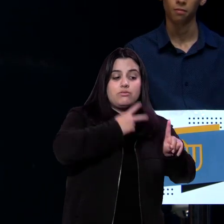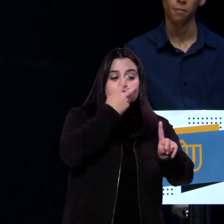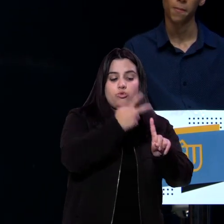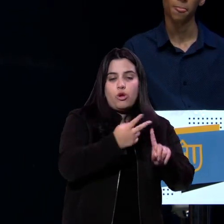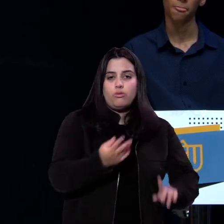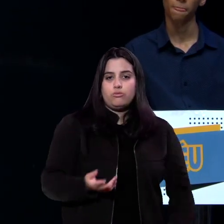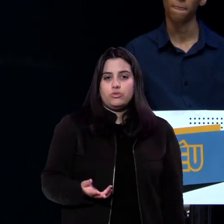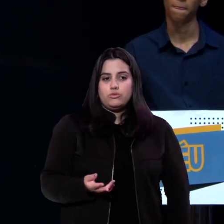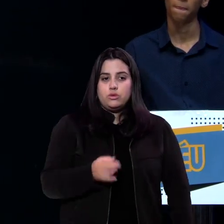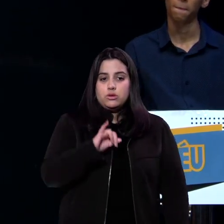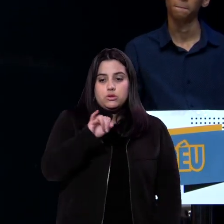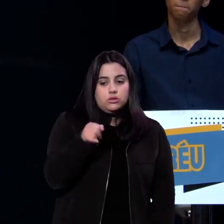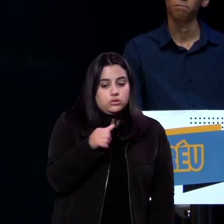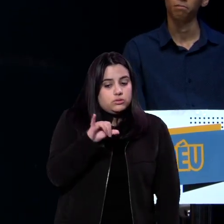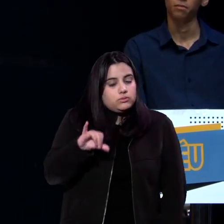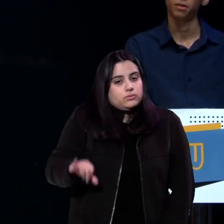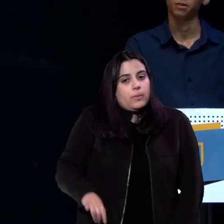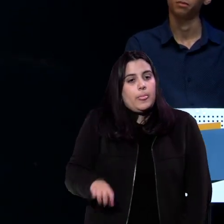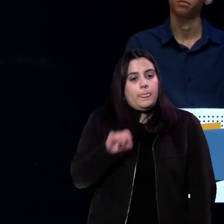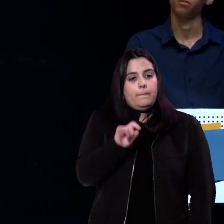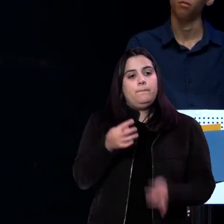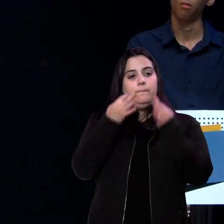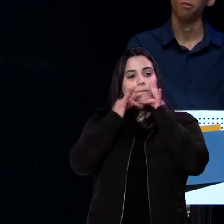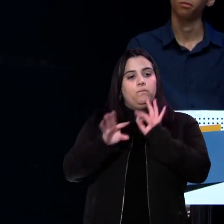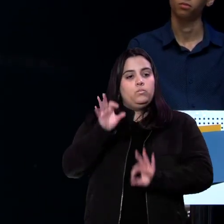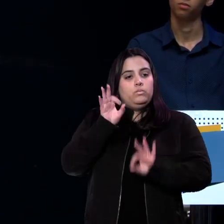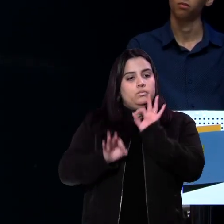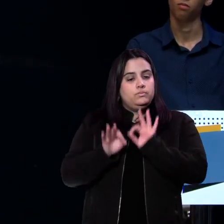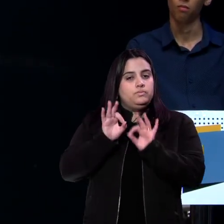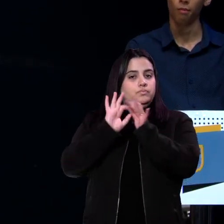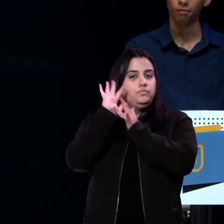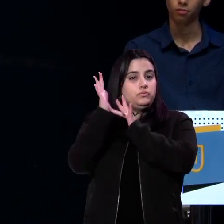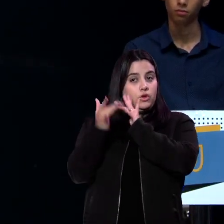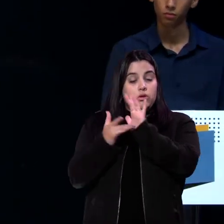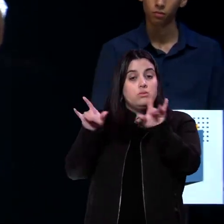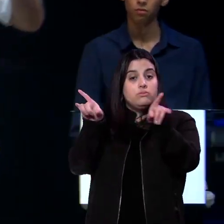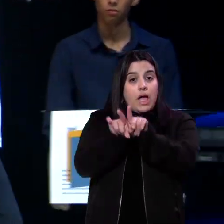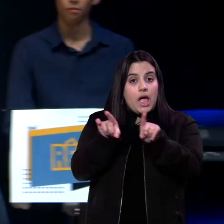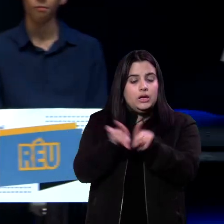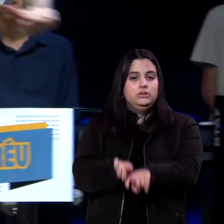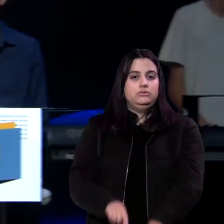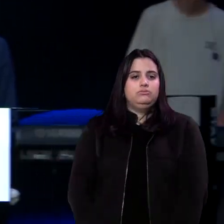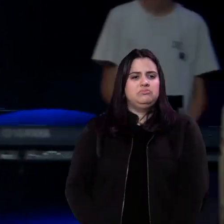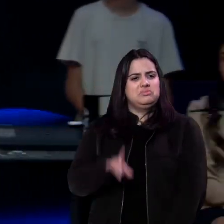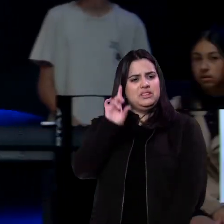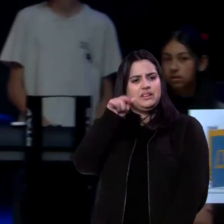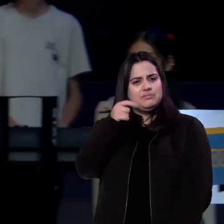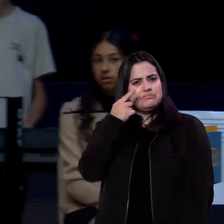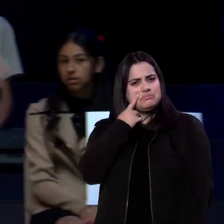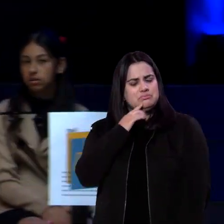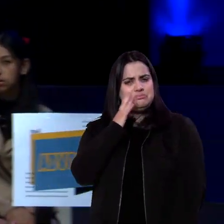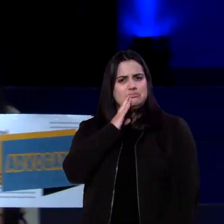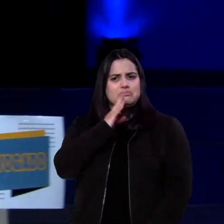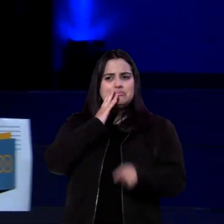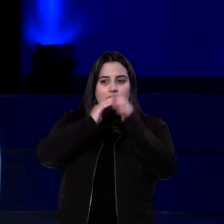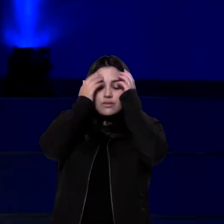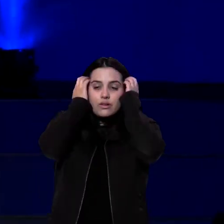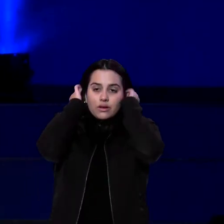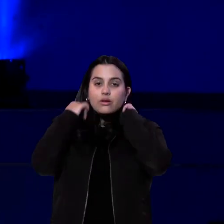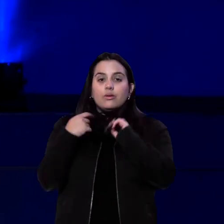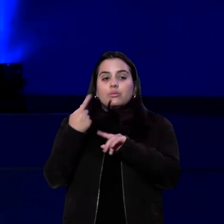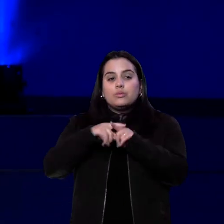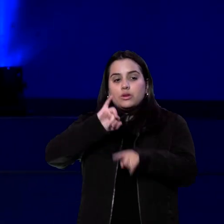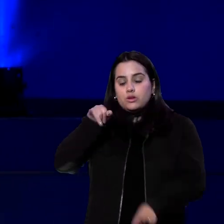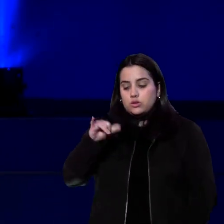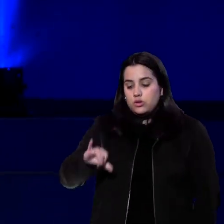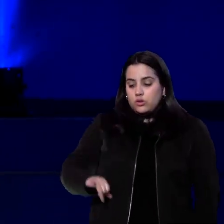Jó foi um testemunho da justiça de Deus e Jesus também. E é interessante que no meio de sofrimento de Jó, sem saber,